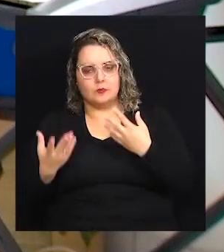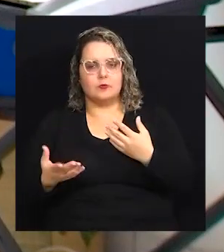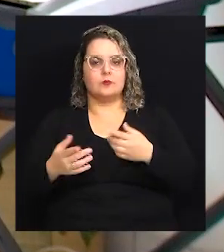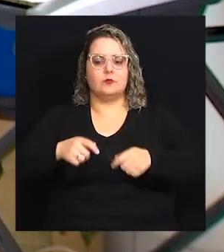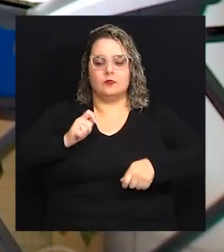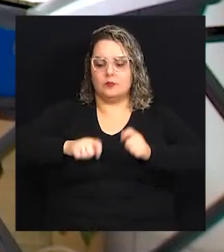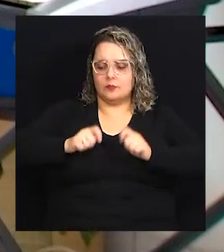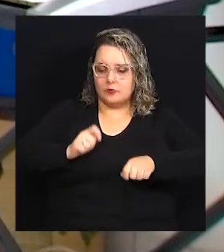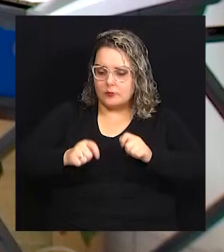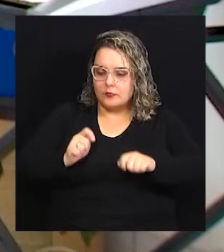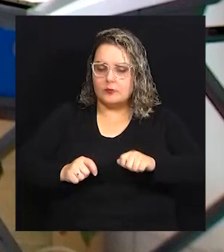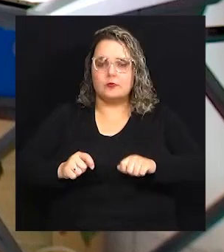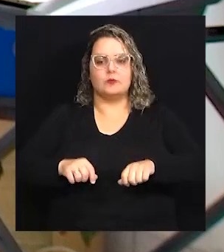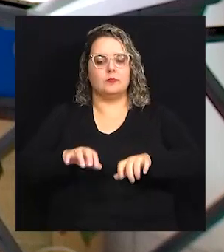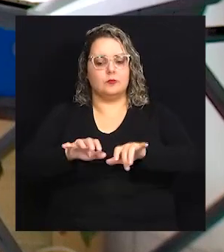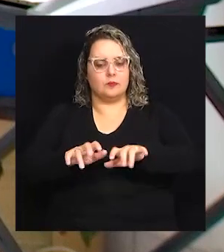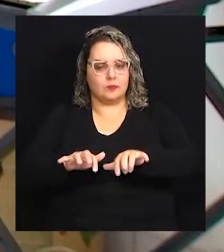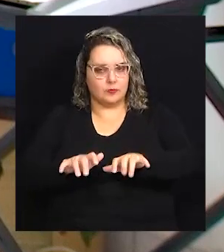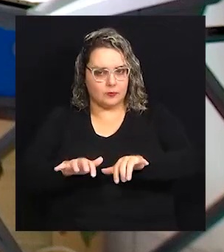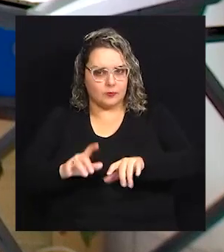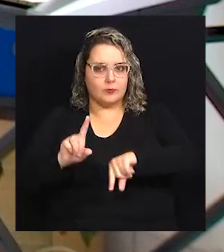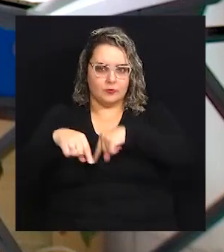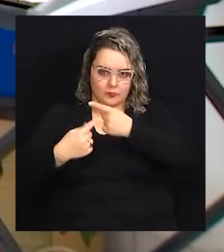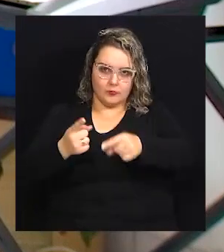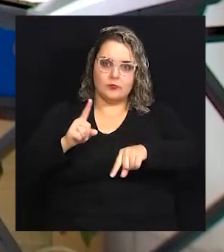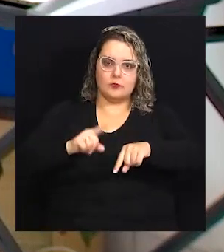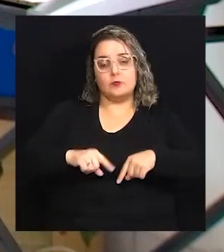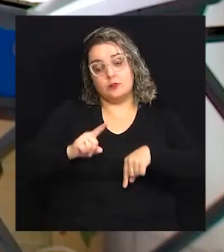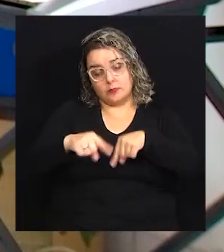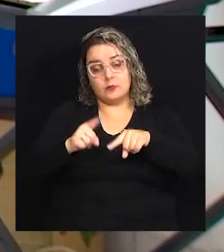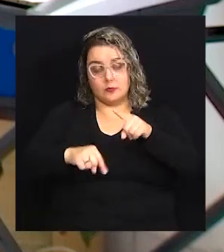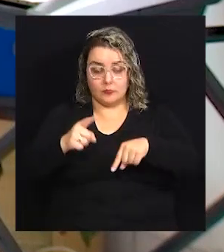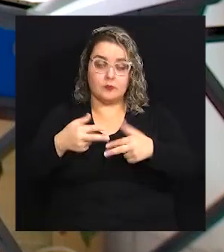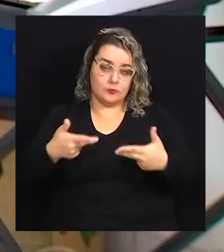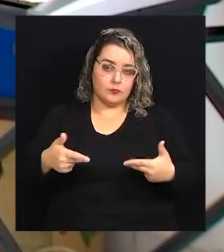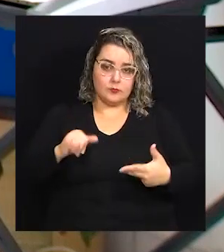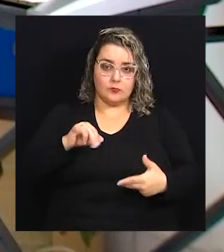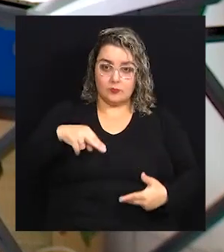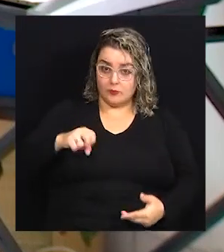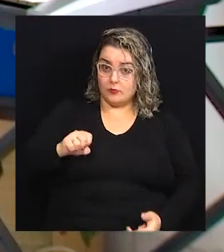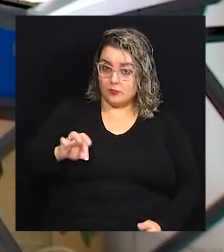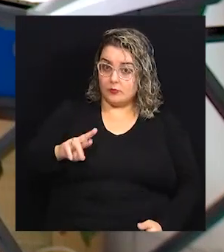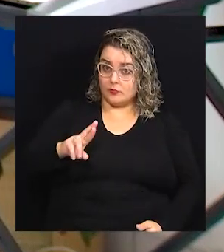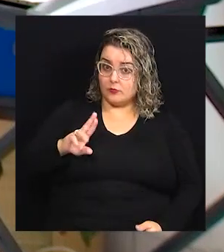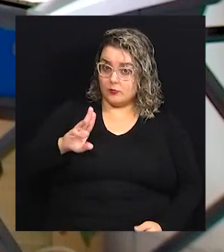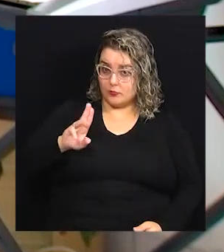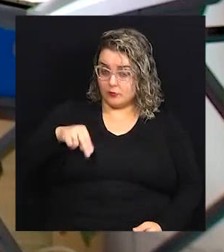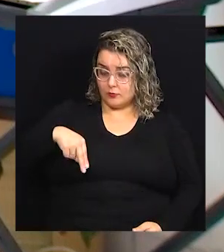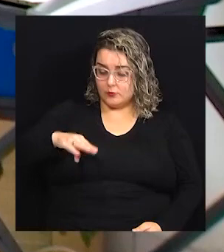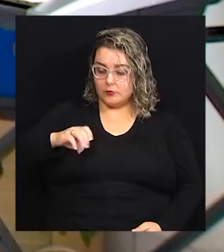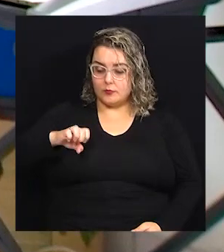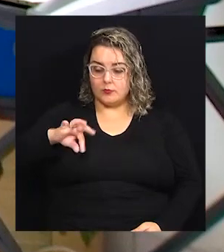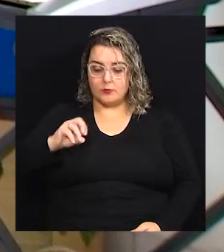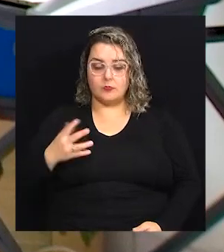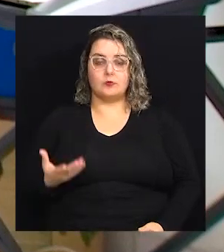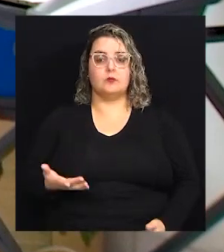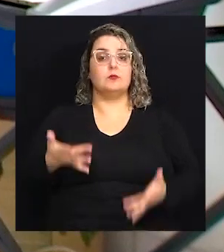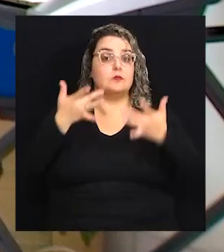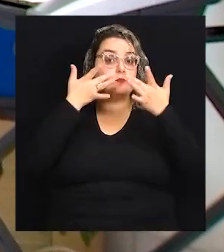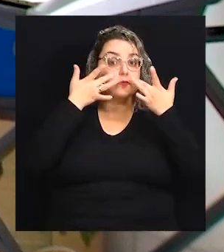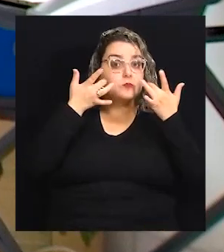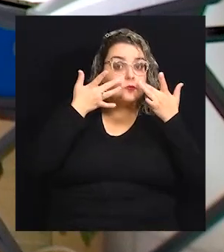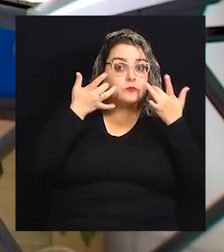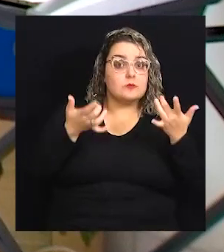música com batuque, teclado e outros instrumentos também. Nós ofertamos para eles oficina